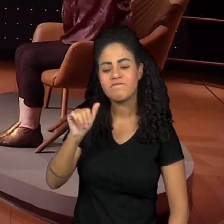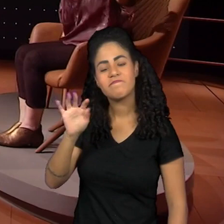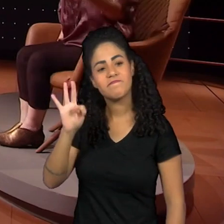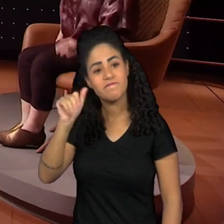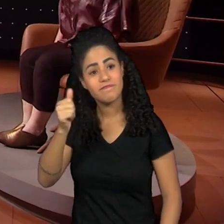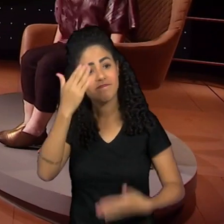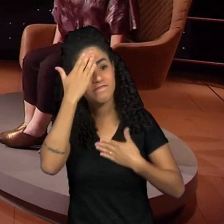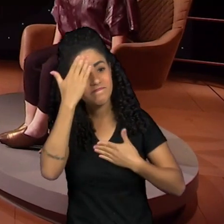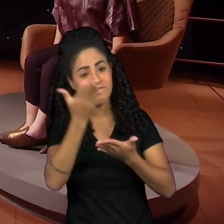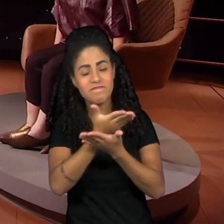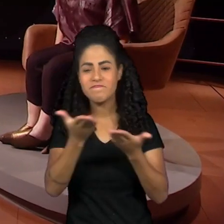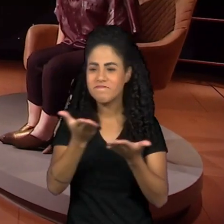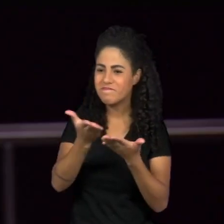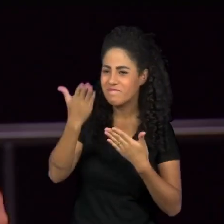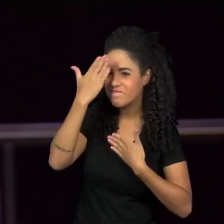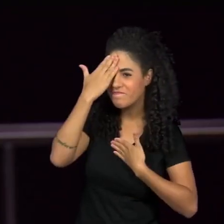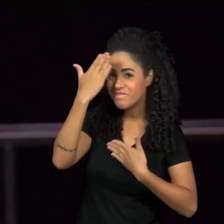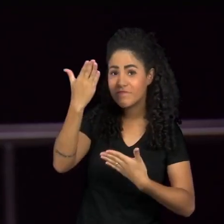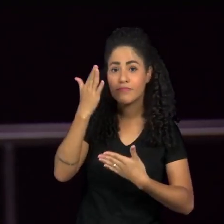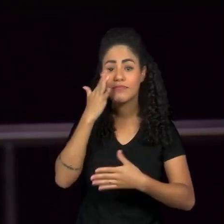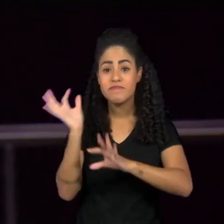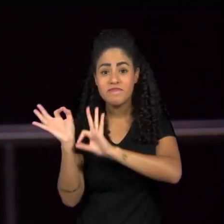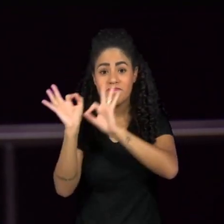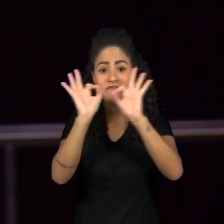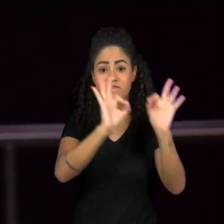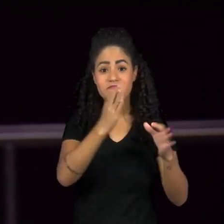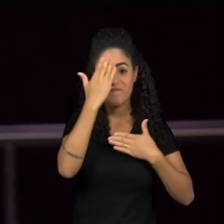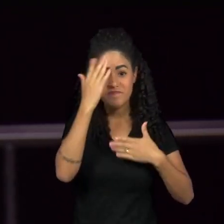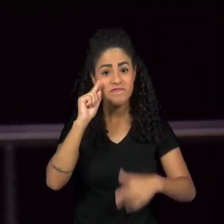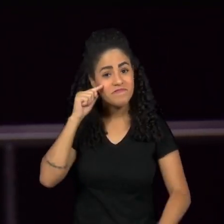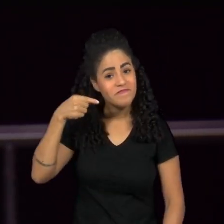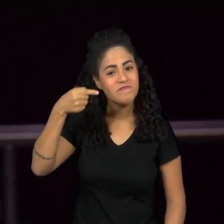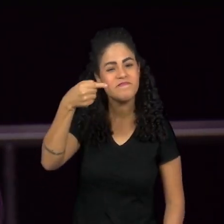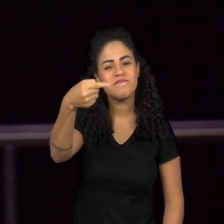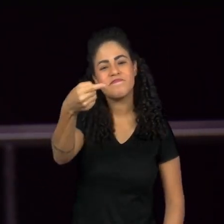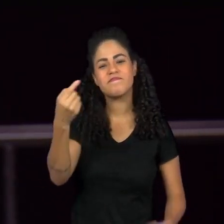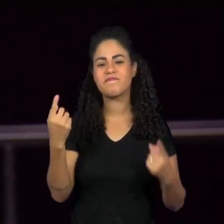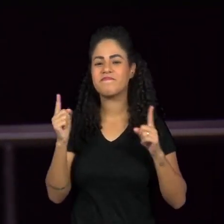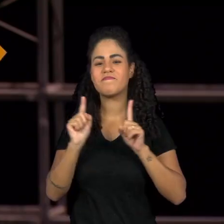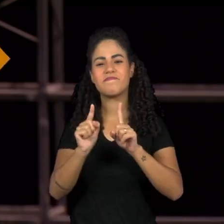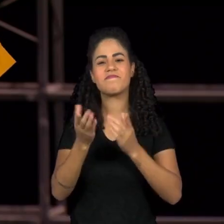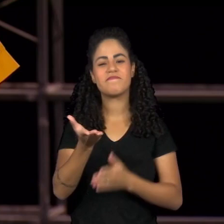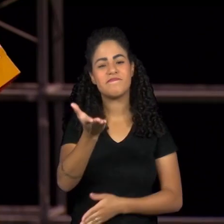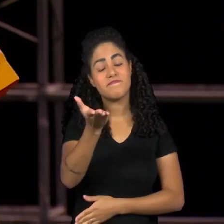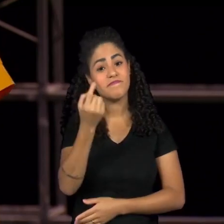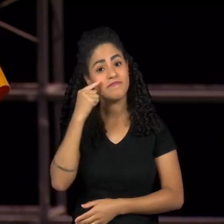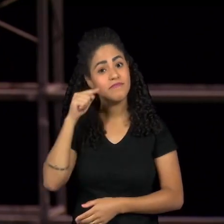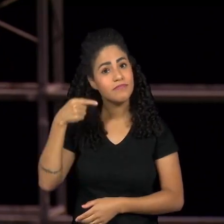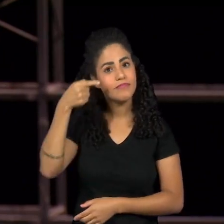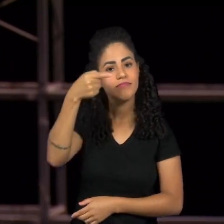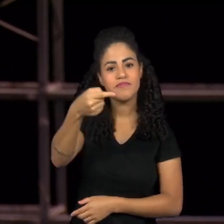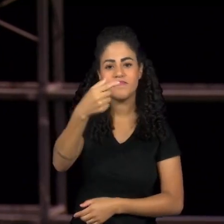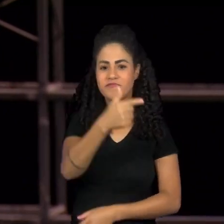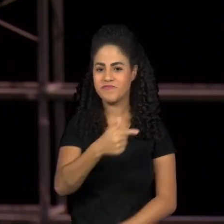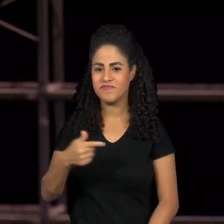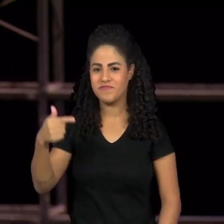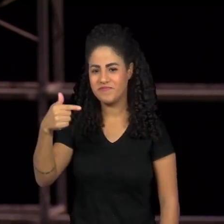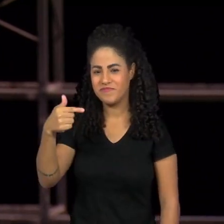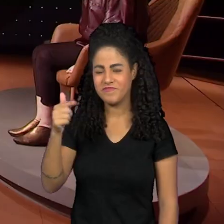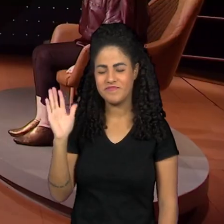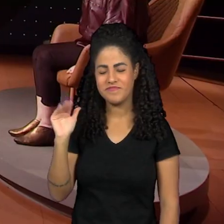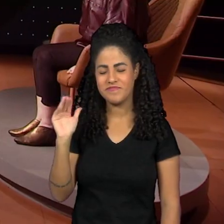Obrigada a todos vocês. Obrigado a todo mundo que nos acompanha e até o próximo Persona. A gente se vê na próxima semana. Até